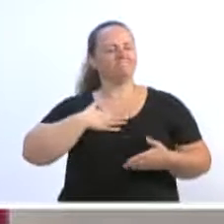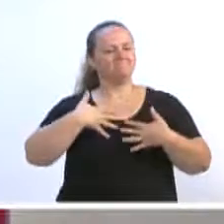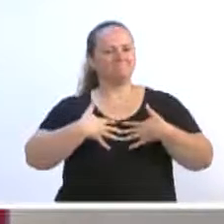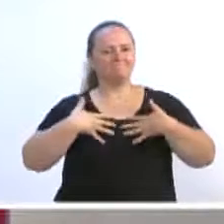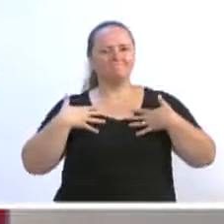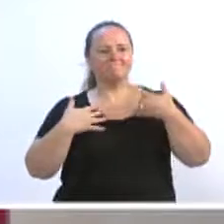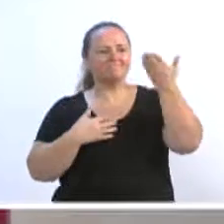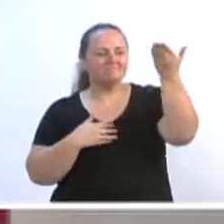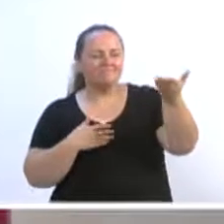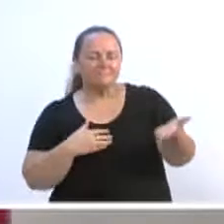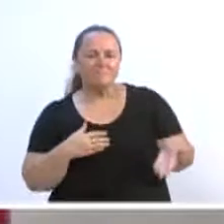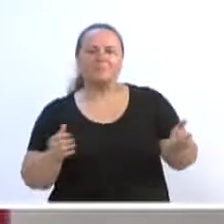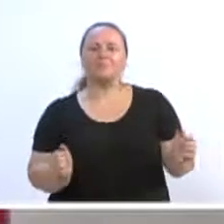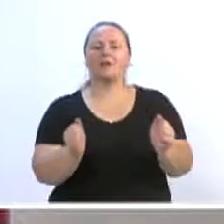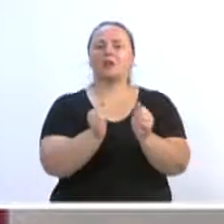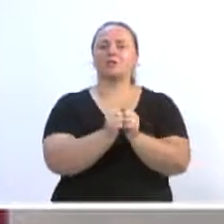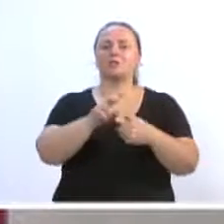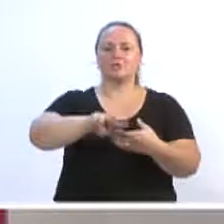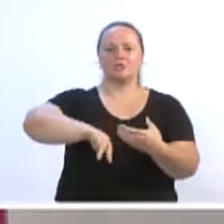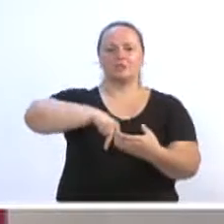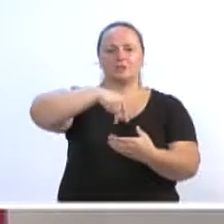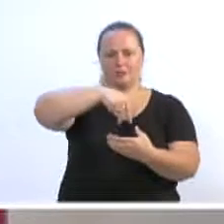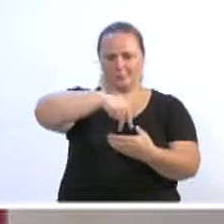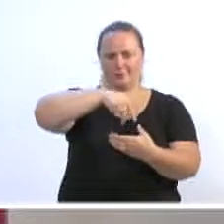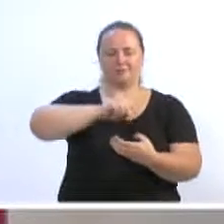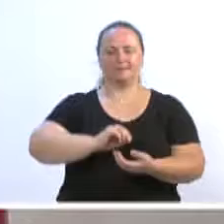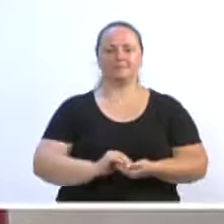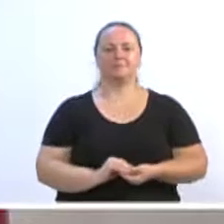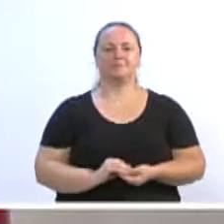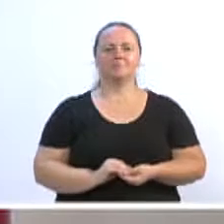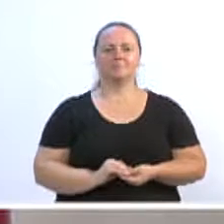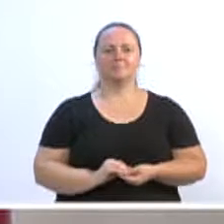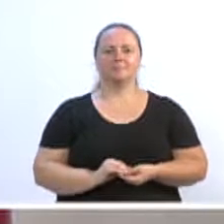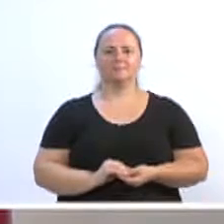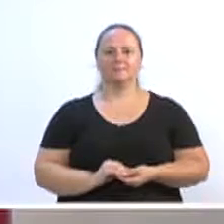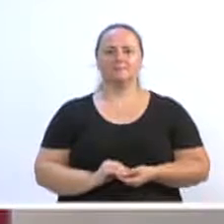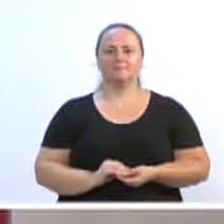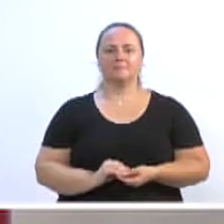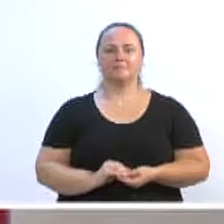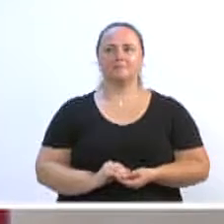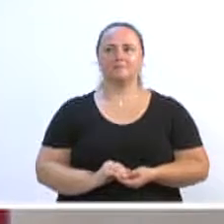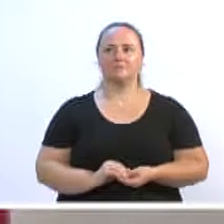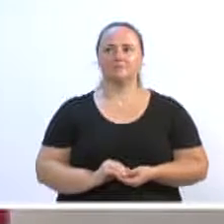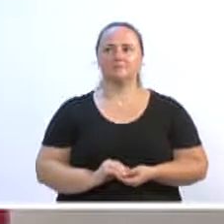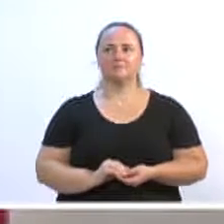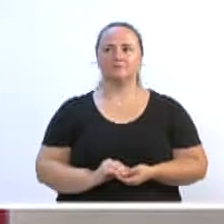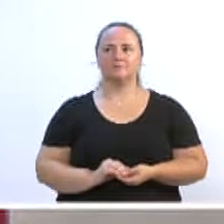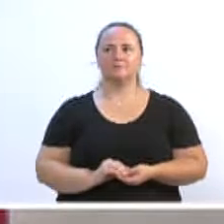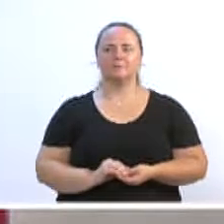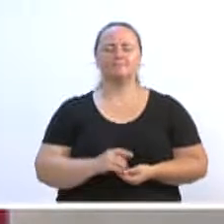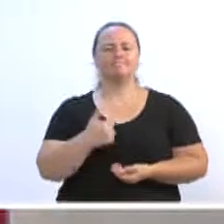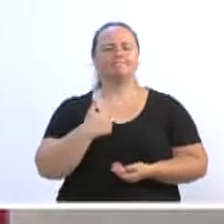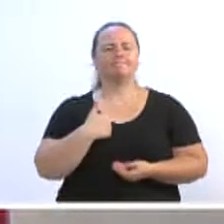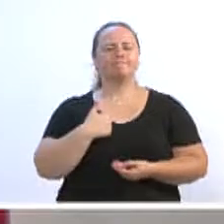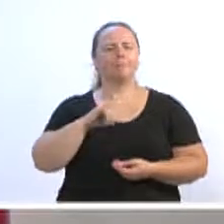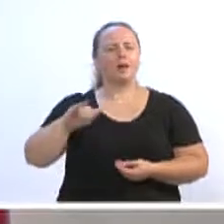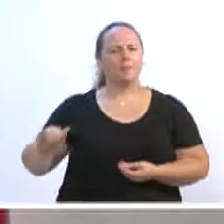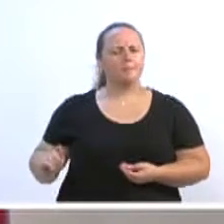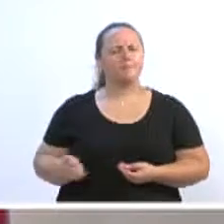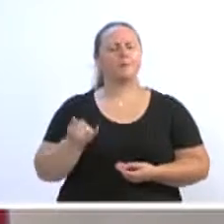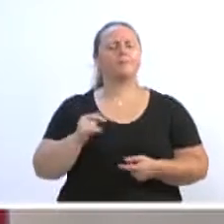estar novamente aqui nesta tribuna. Eu tenho usado o meu mandato como um instrumento